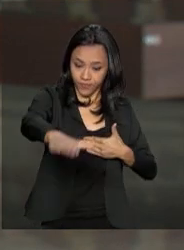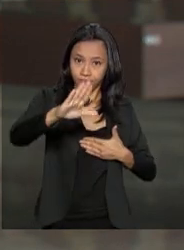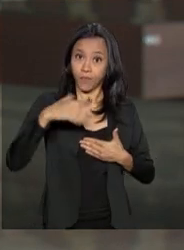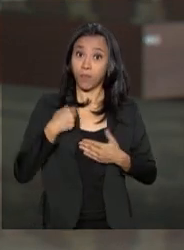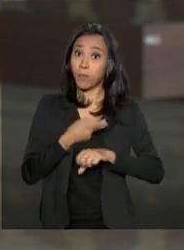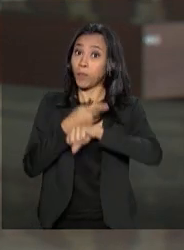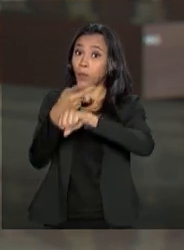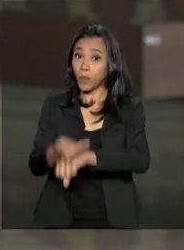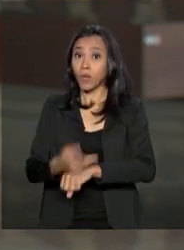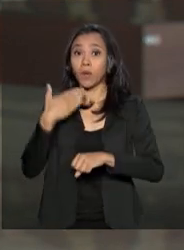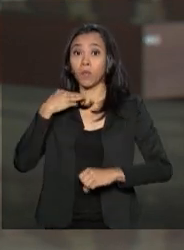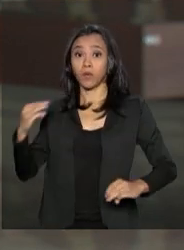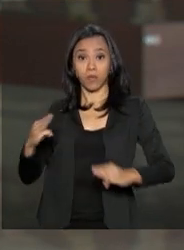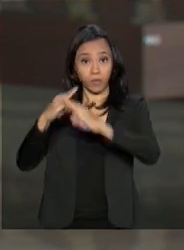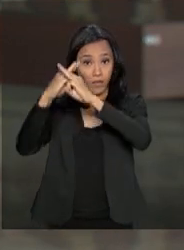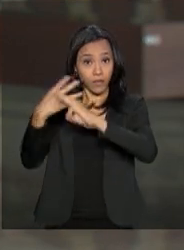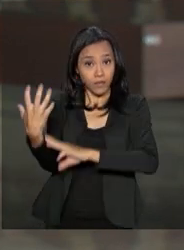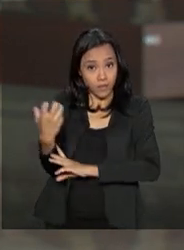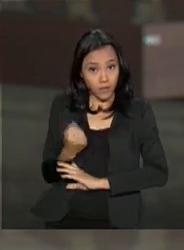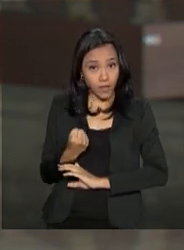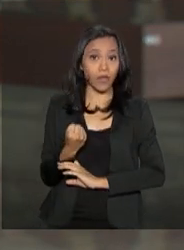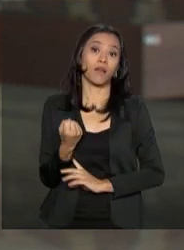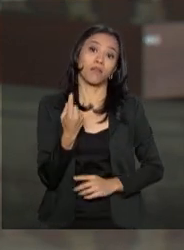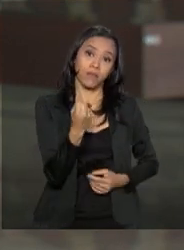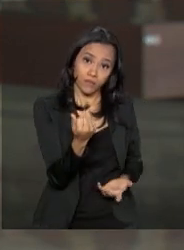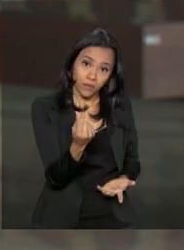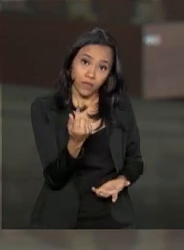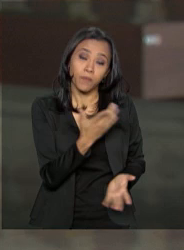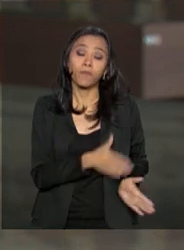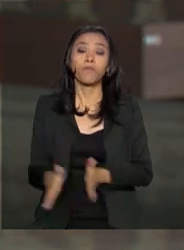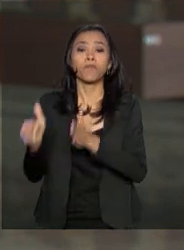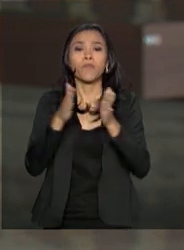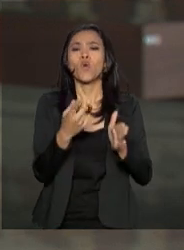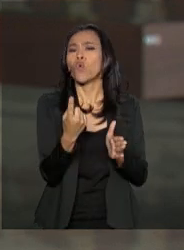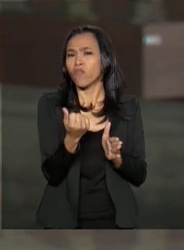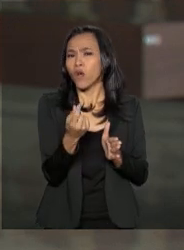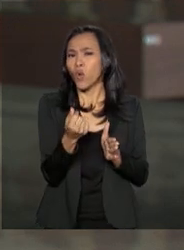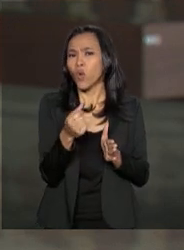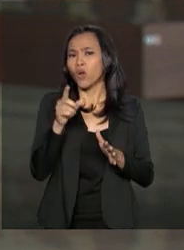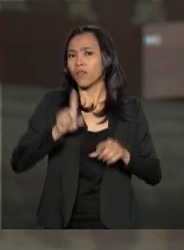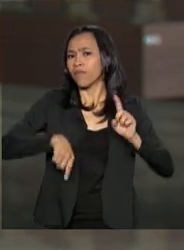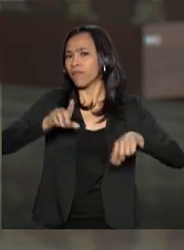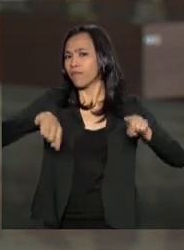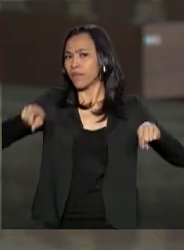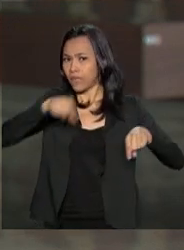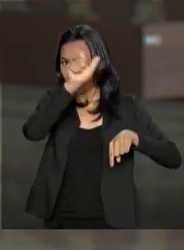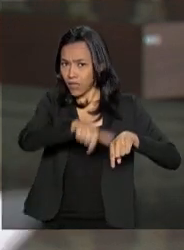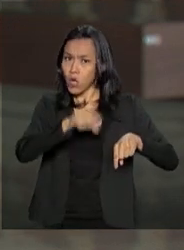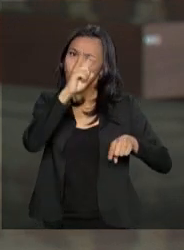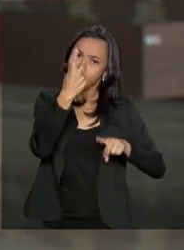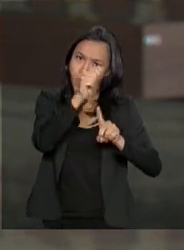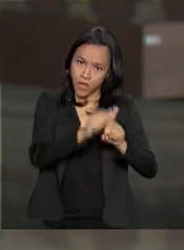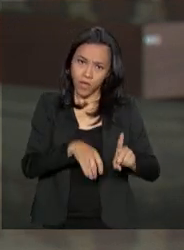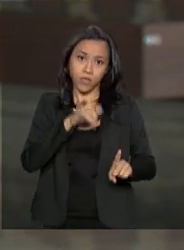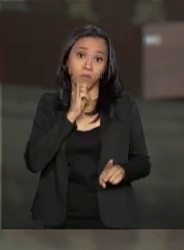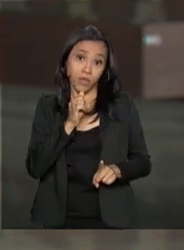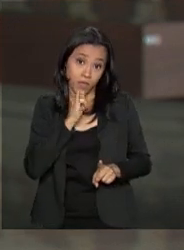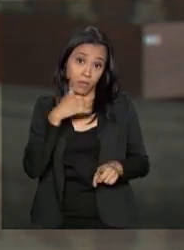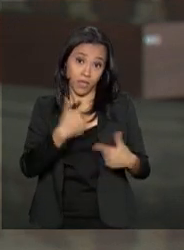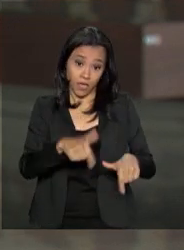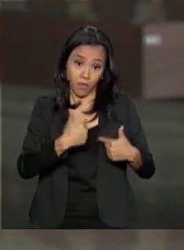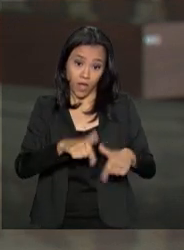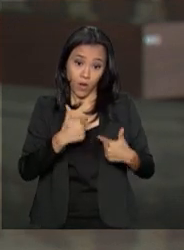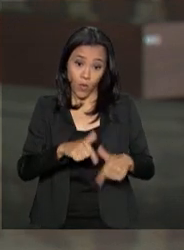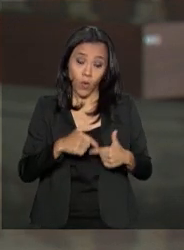procurar a caixa econômica federal e sacar o benefício eo valor varia de pessoa para pessoa quem trabalhou um mês por exemplo apenas um mês